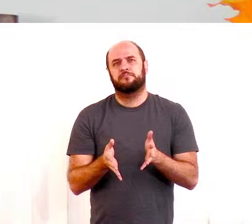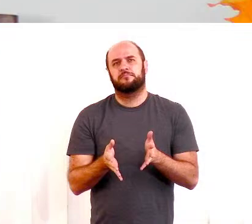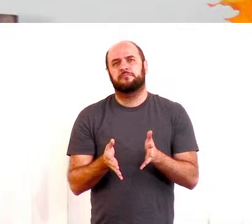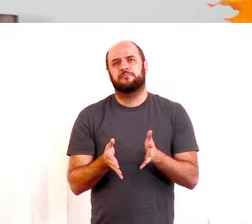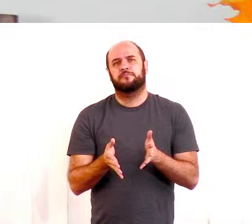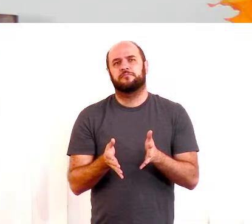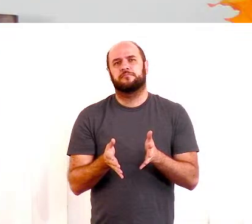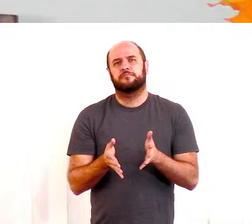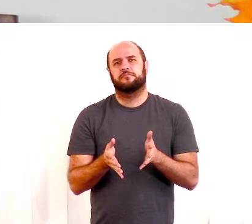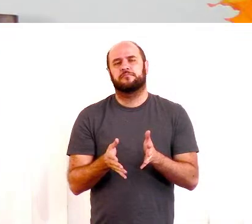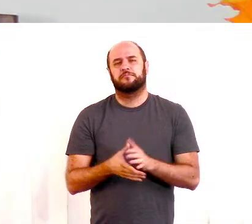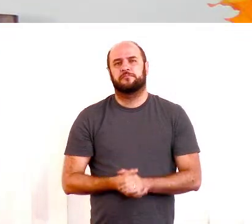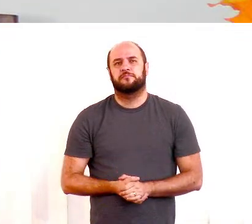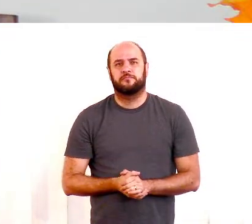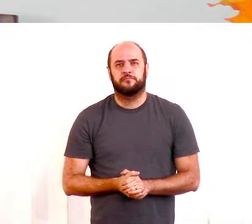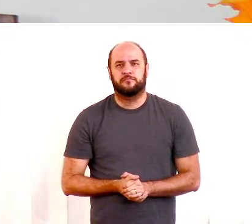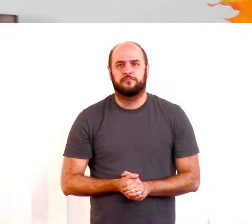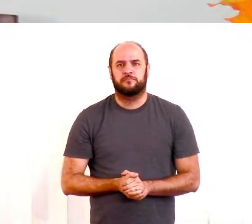Confie.